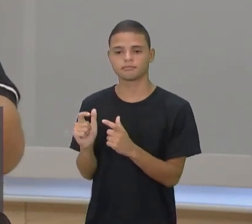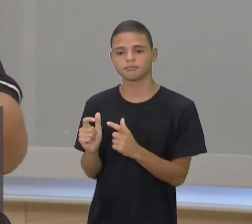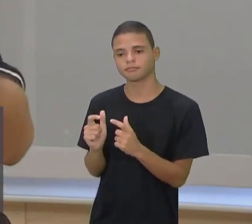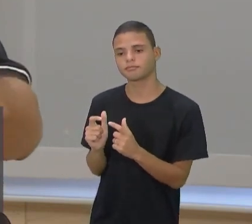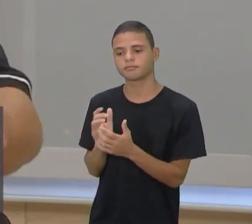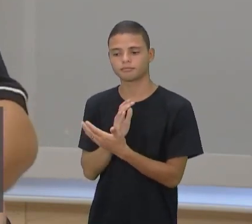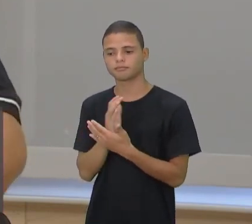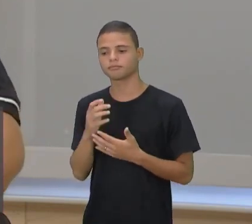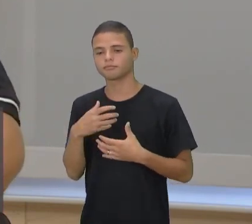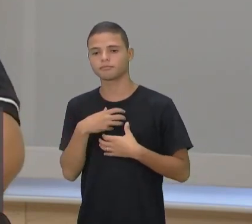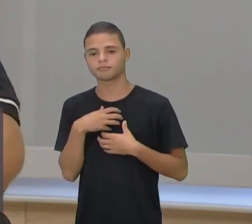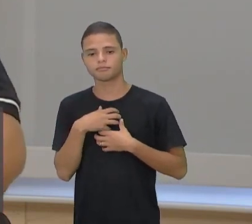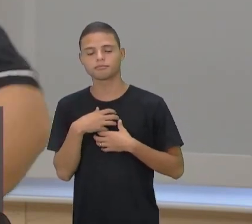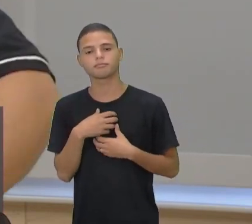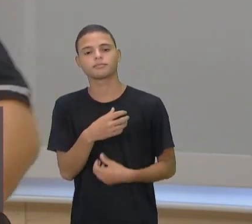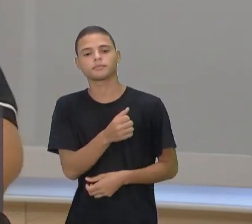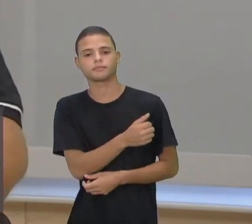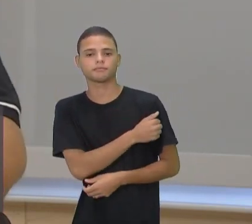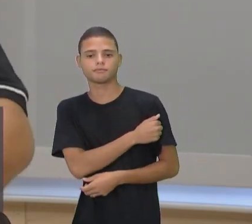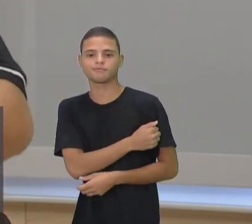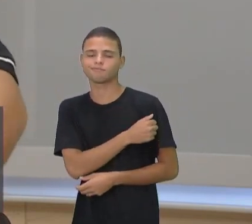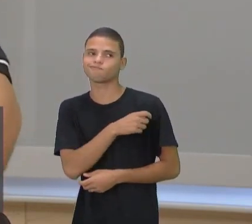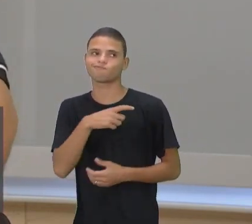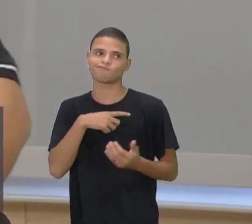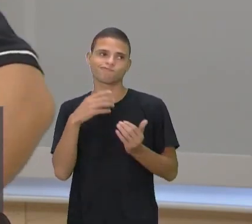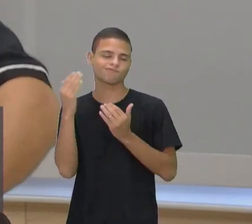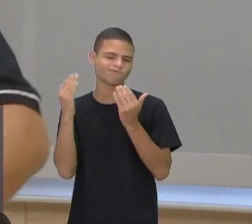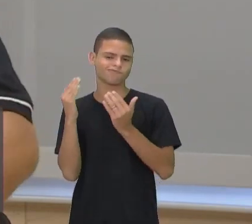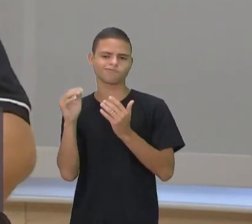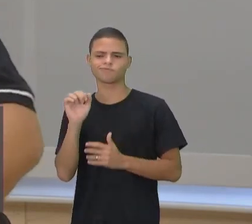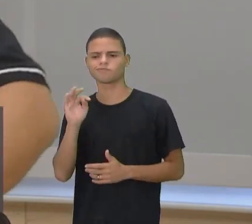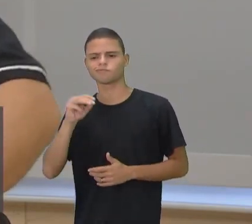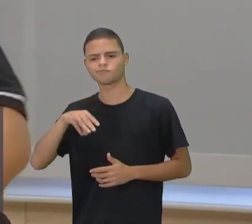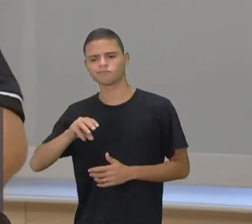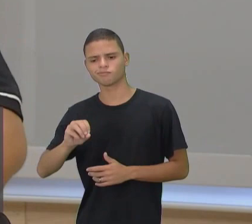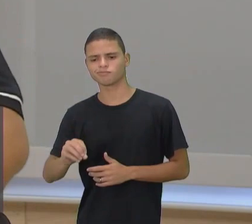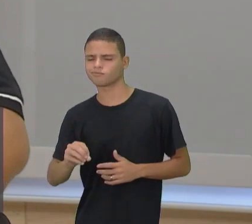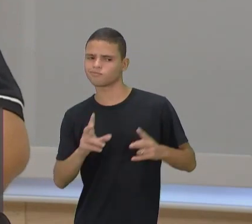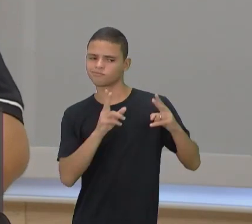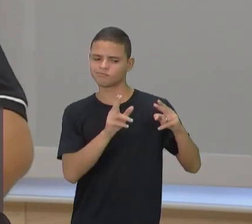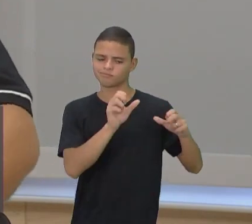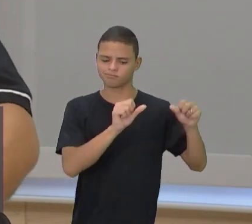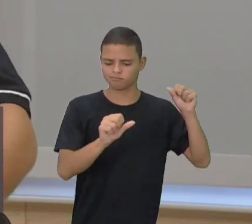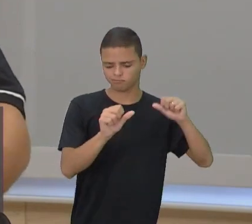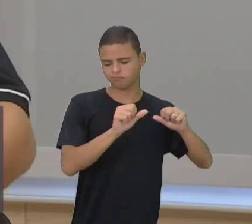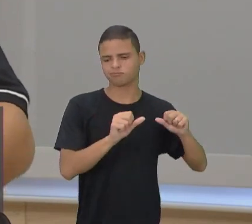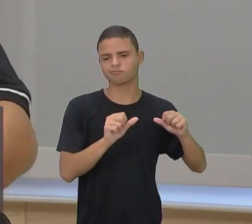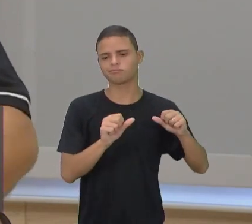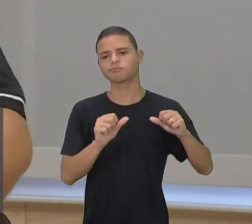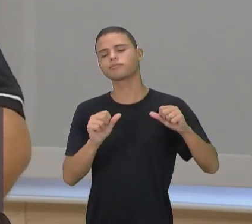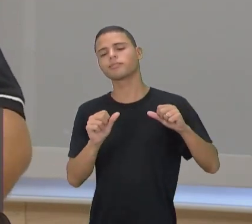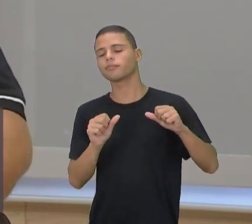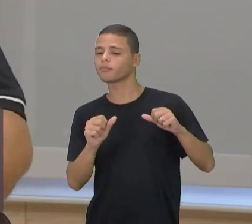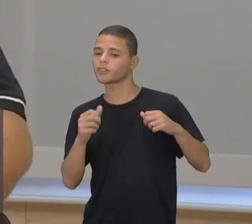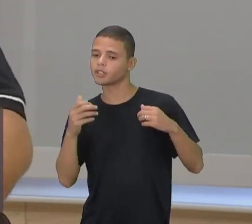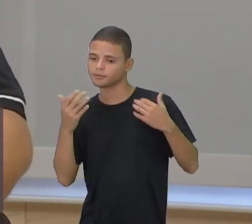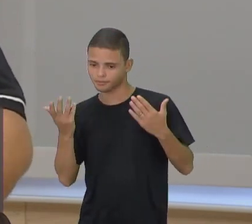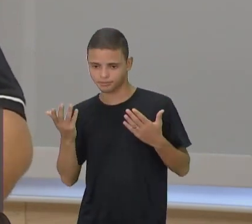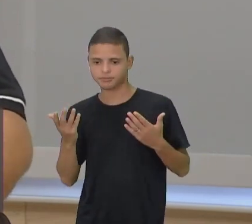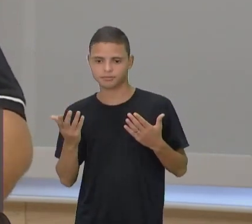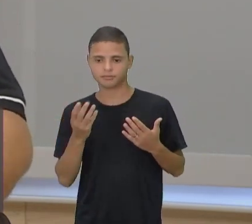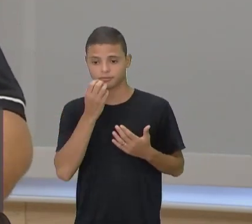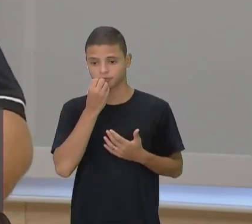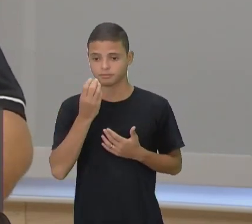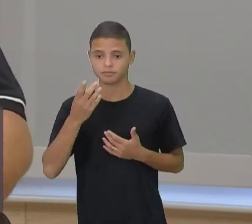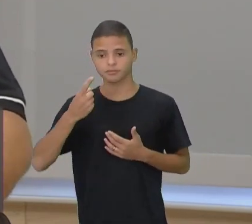algumas situações o estudante ele fica um pouco dúvida, mas átomo não é a mesma coisa que o elemento químico e tal. Então, essa